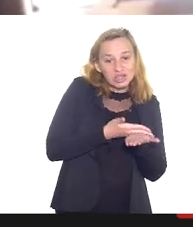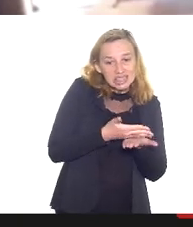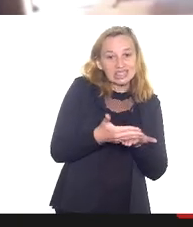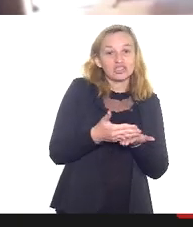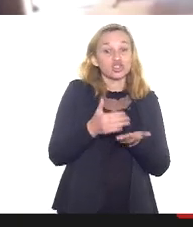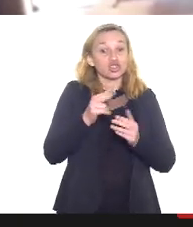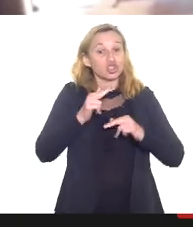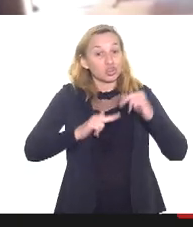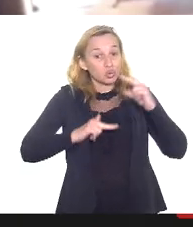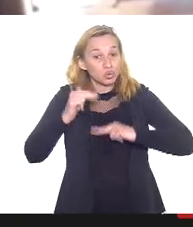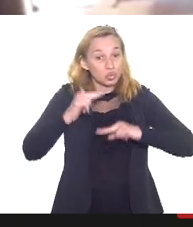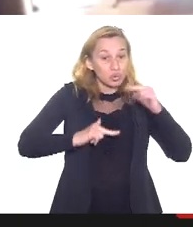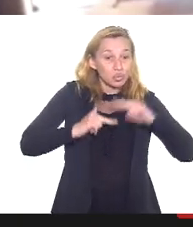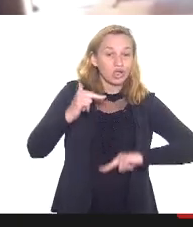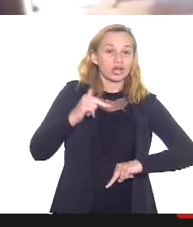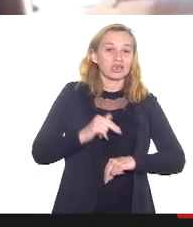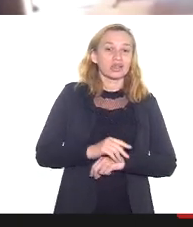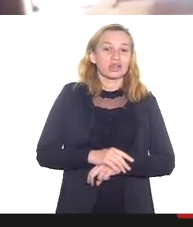e